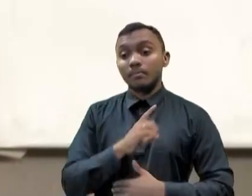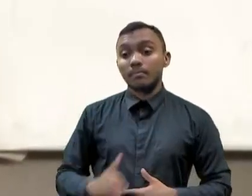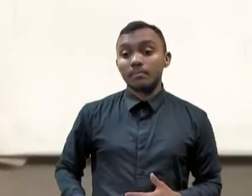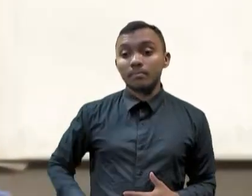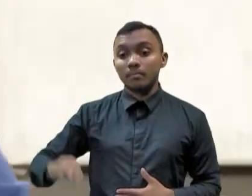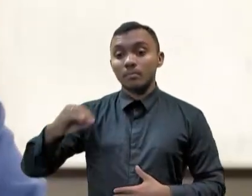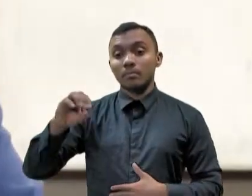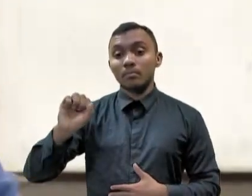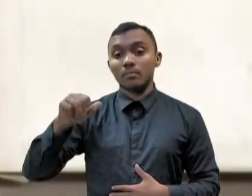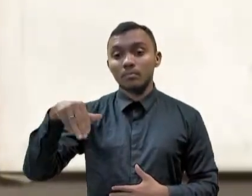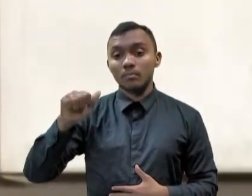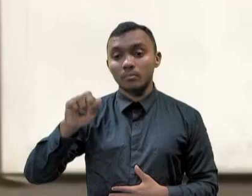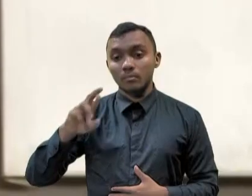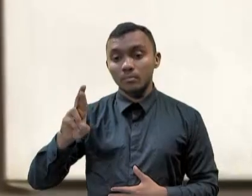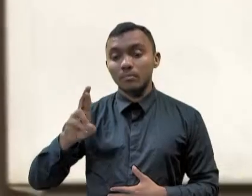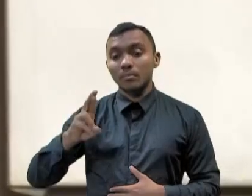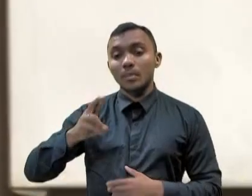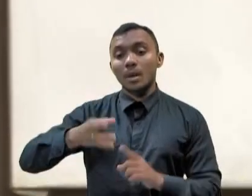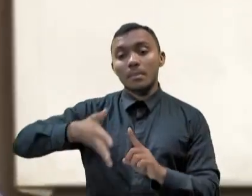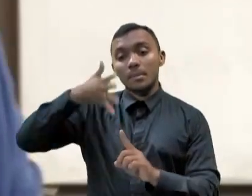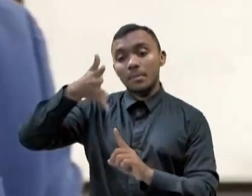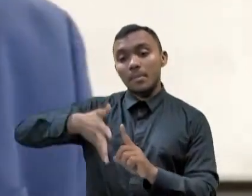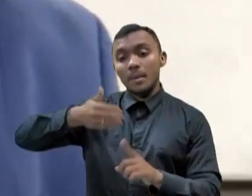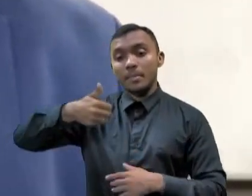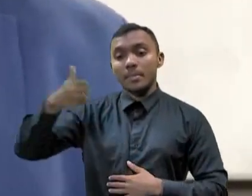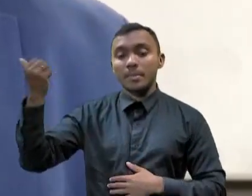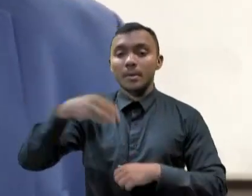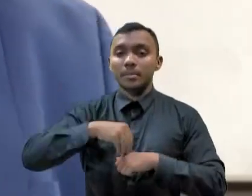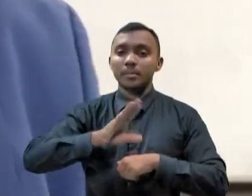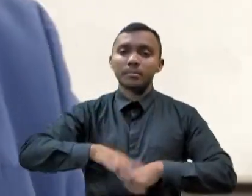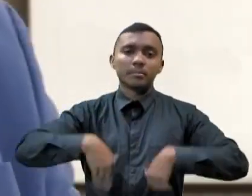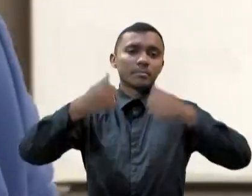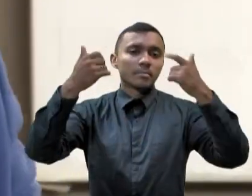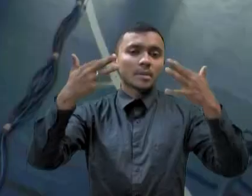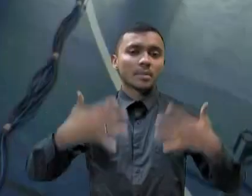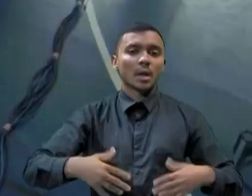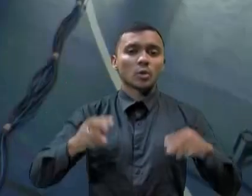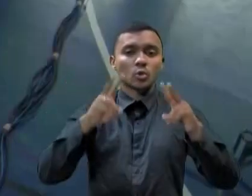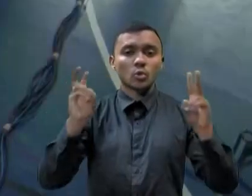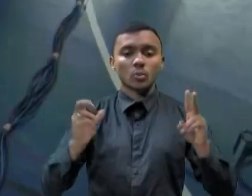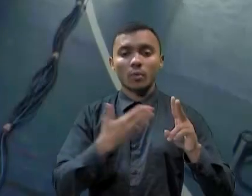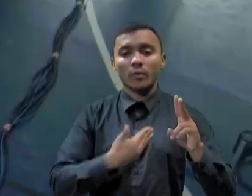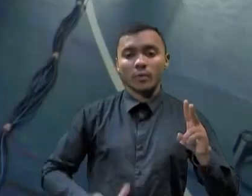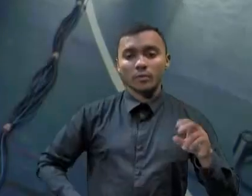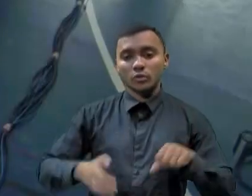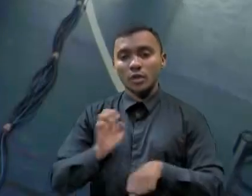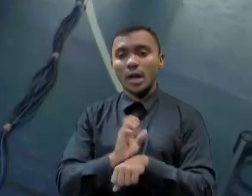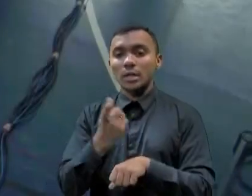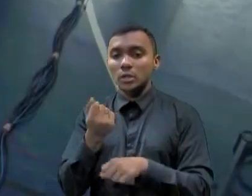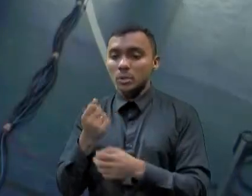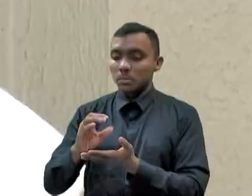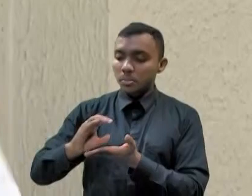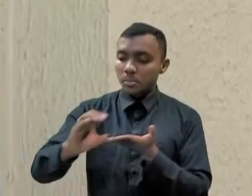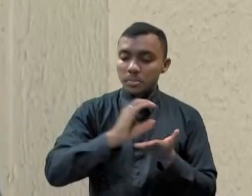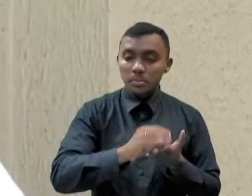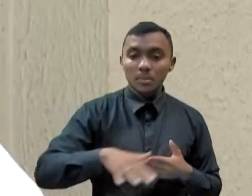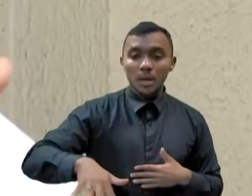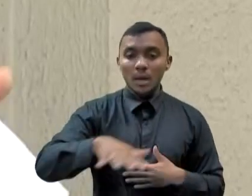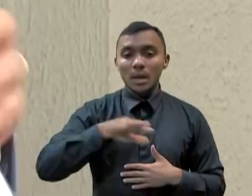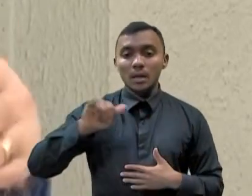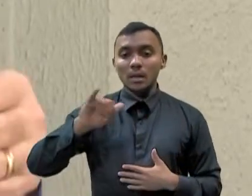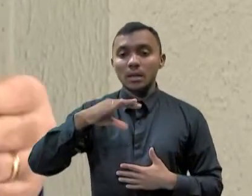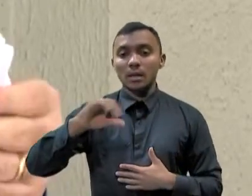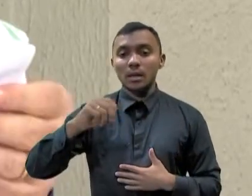a se pronunciar. Ele destacou os recursos destinados pelo governo do estado para o município de Icapuí. De acordo